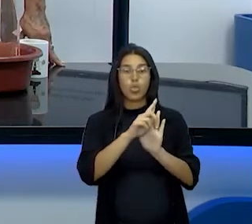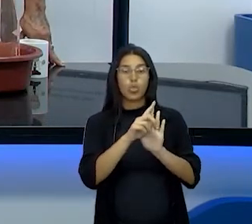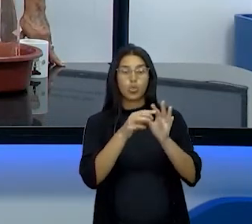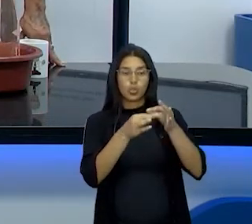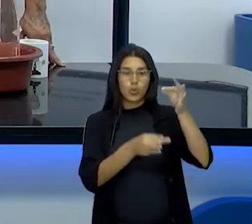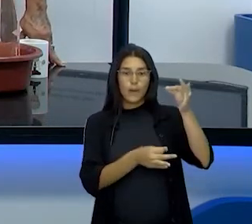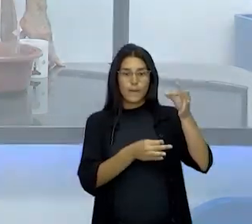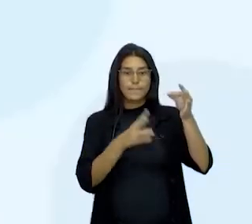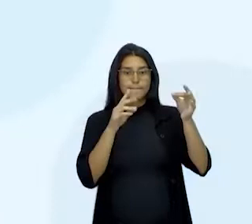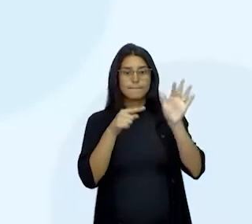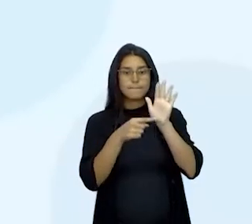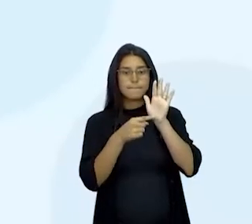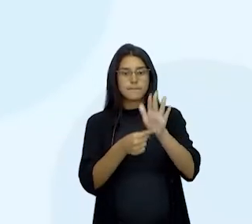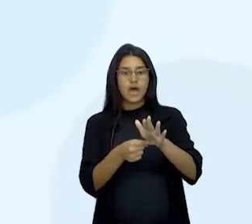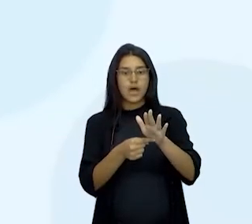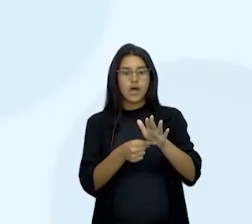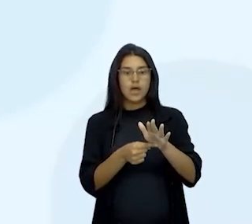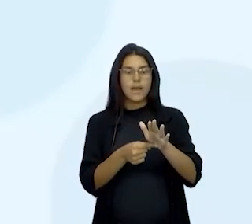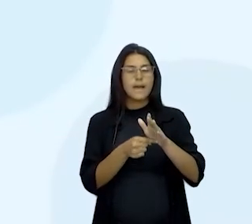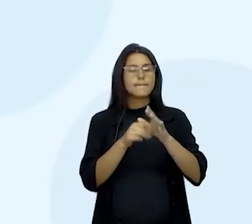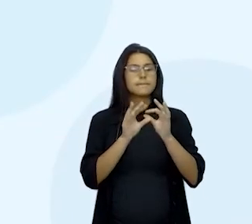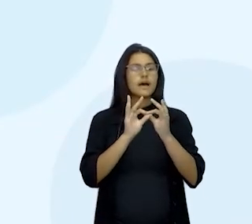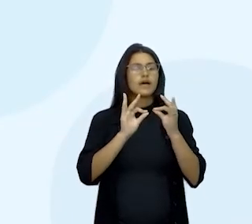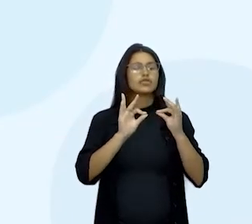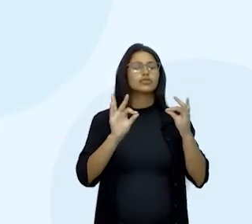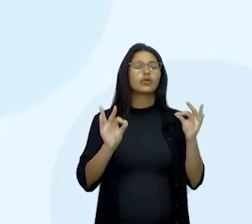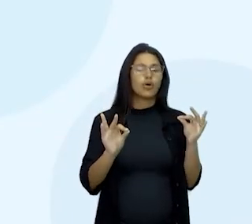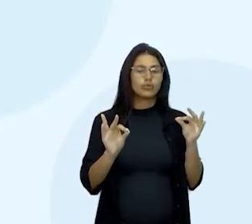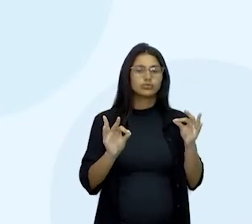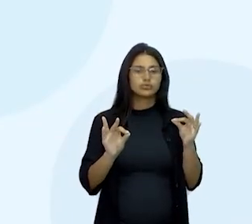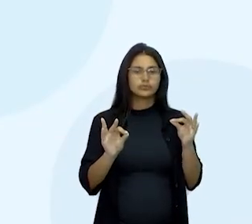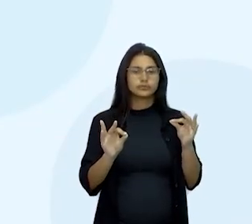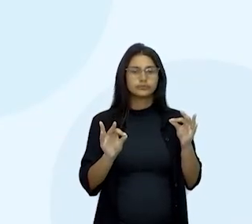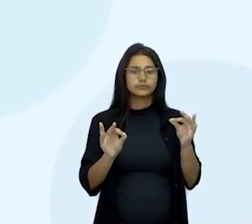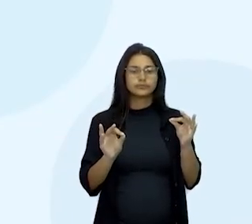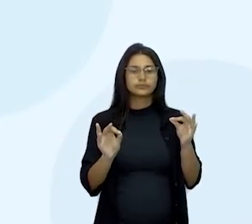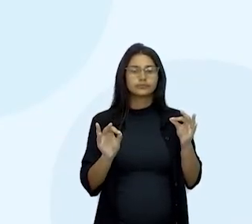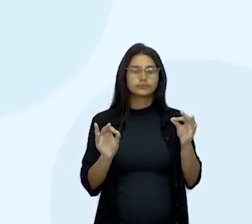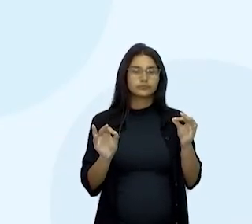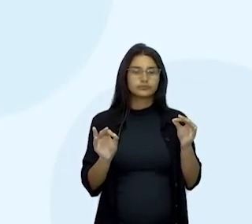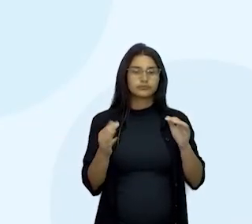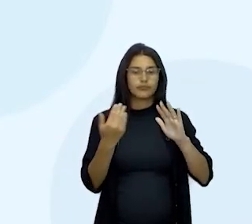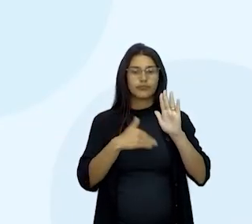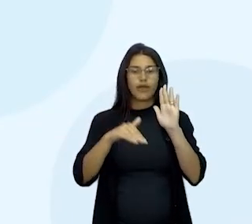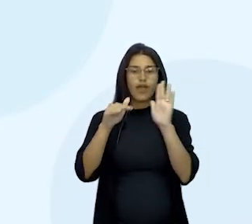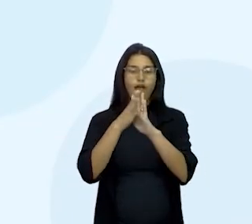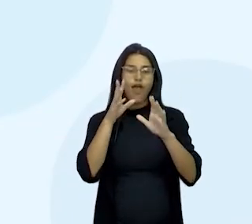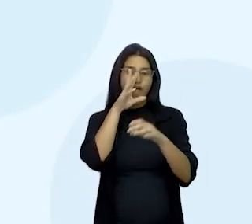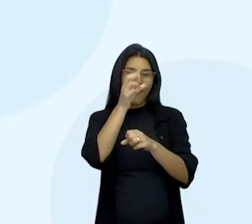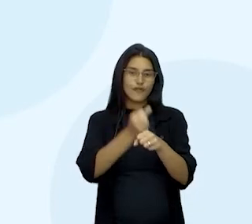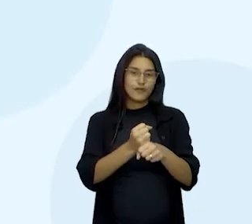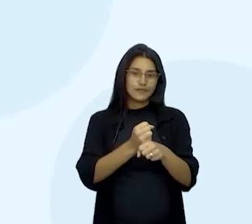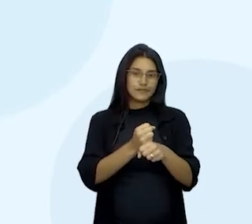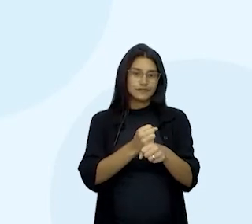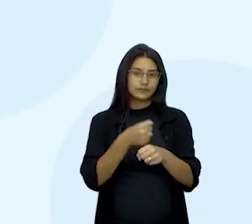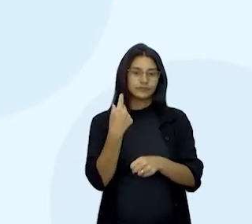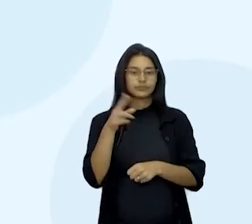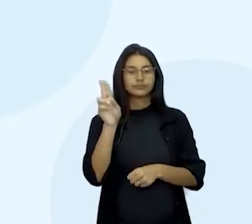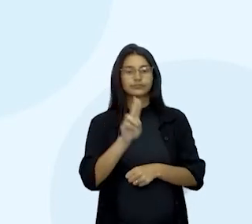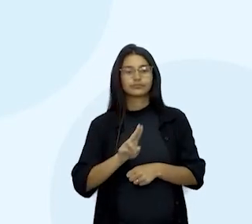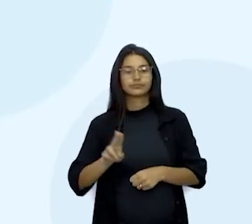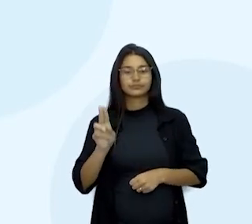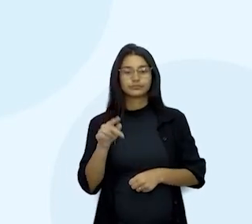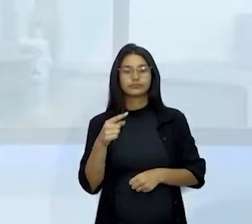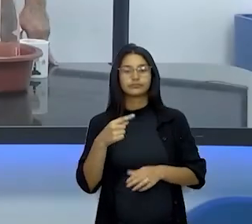Então, quanto mais longe o jato, é isso, professor? Isso. Mais longe o nosso jato, maior é a pressão exercida. A gente pegou essa garrafa